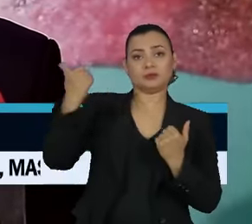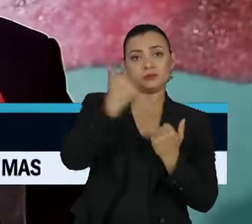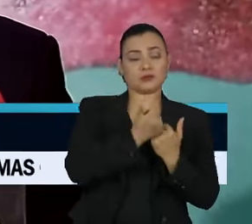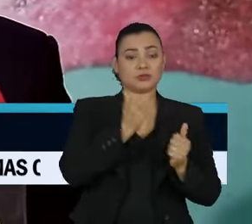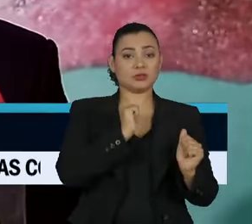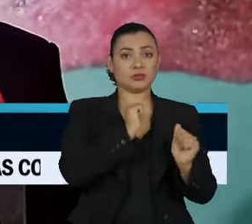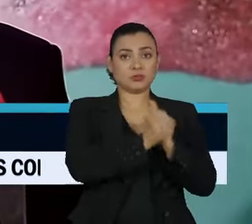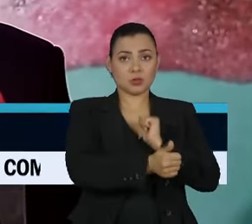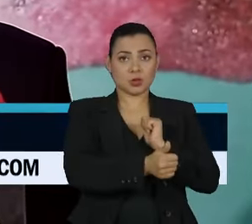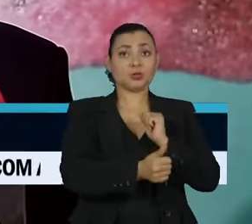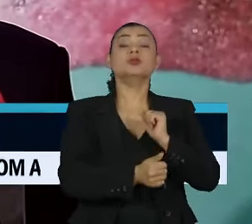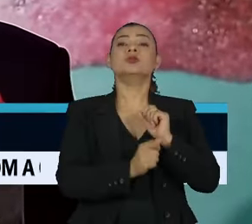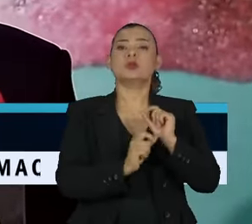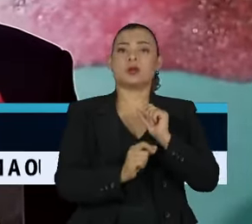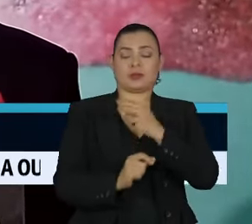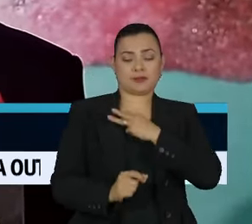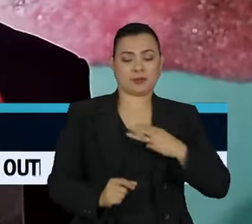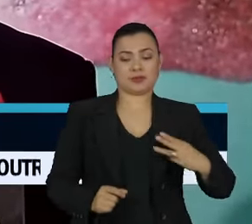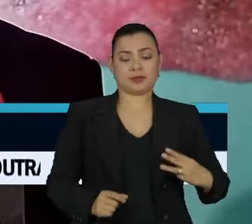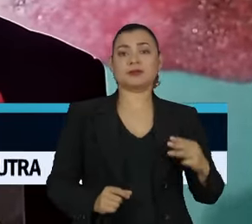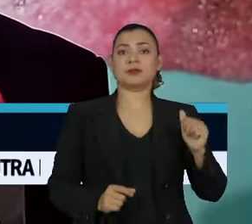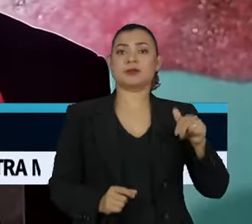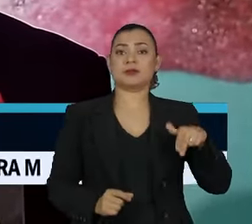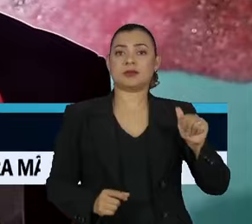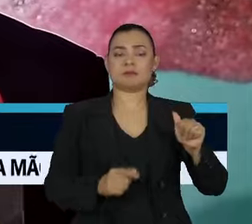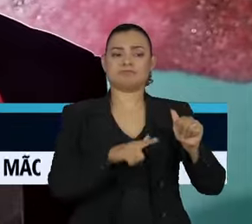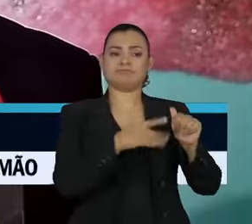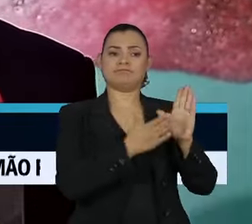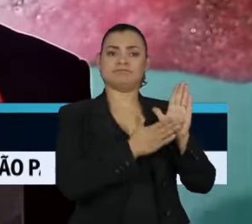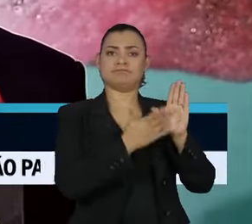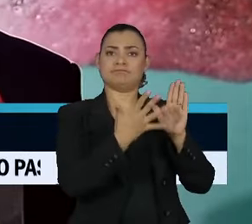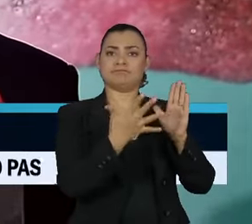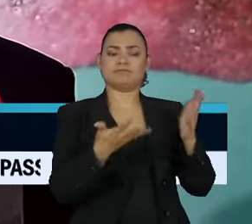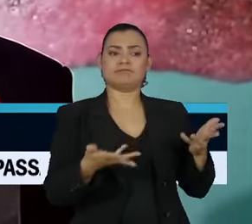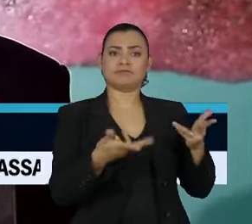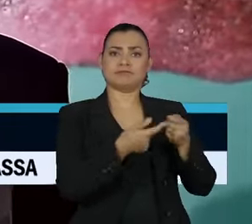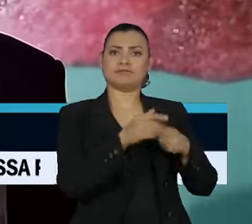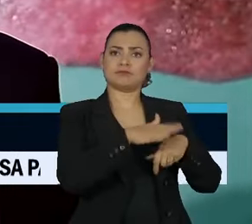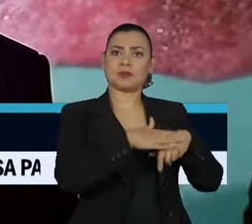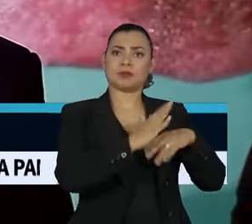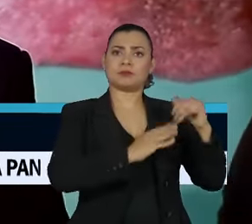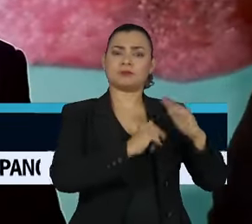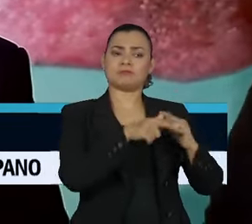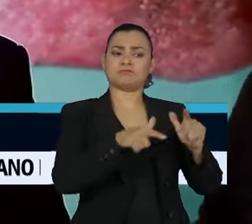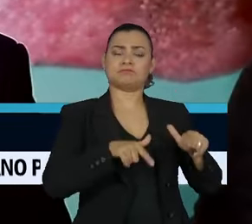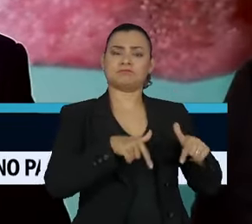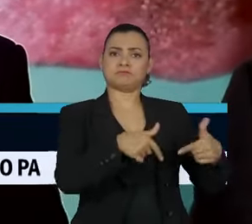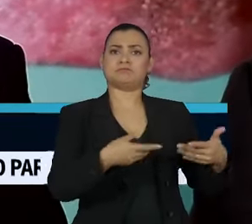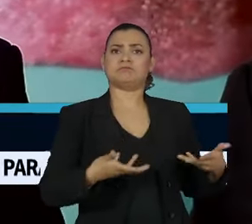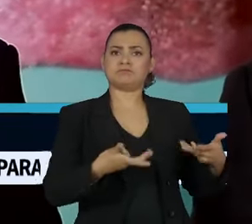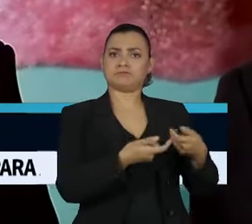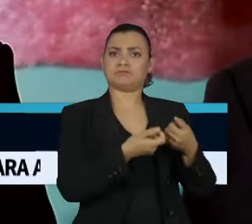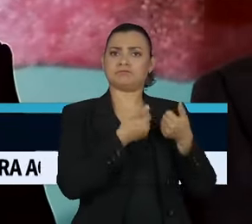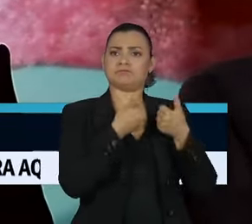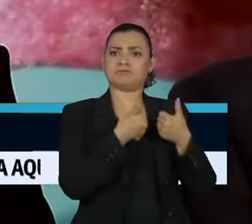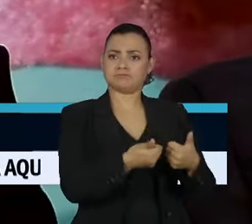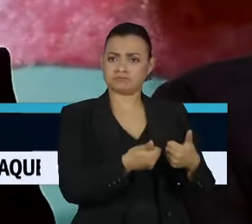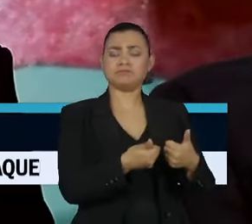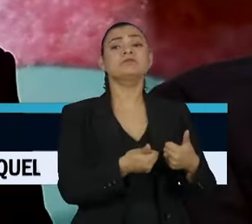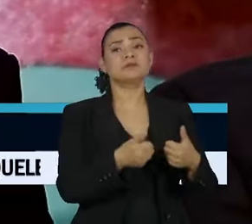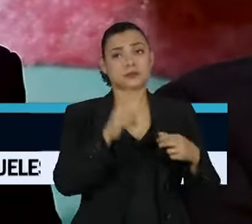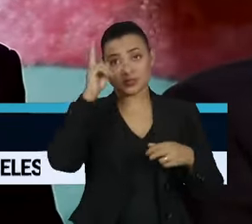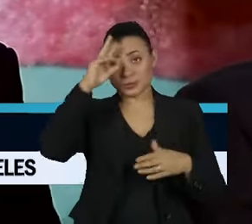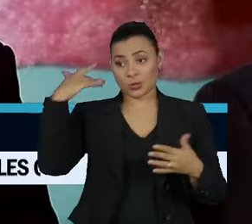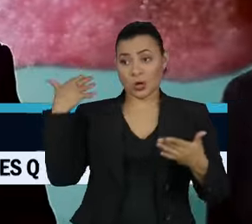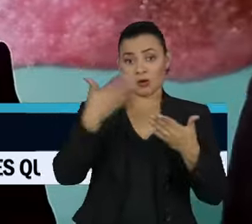Esporte à frente da ministra Ana Moser, uma pessoa que dispensa apresentações, um personagem